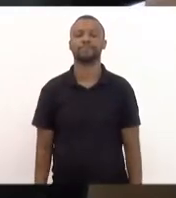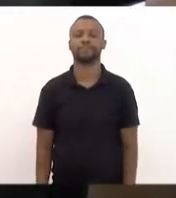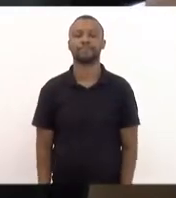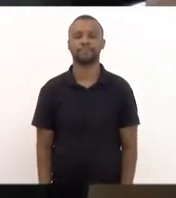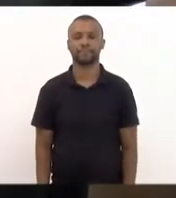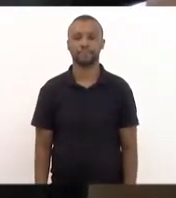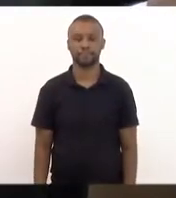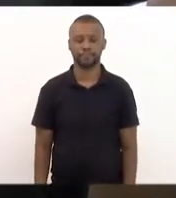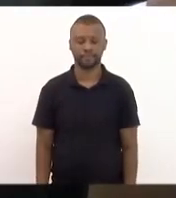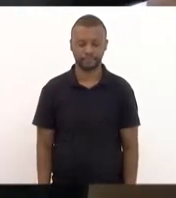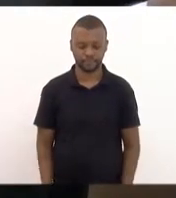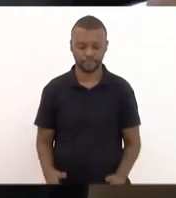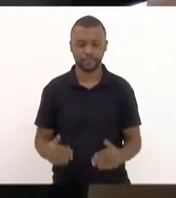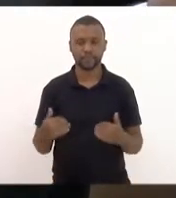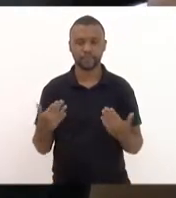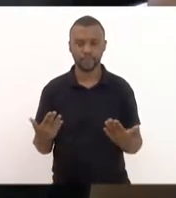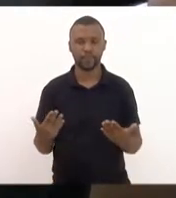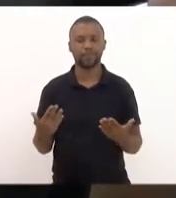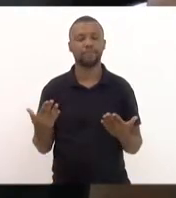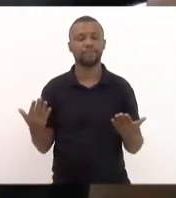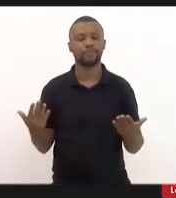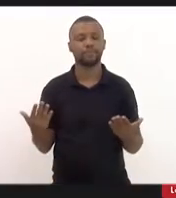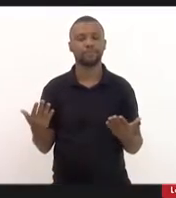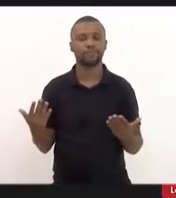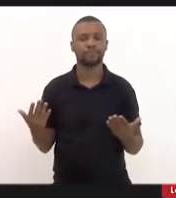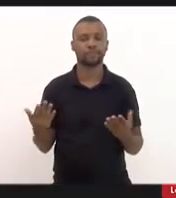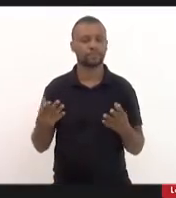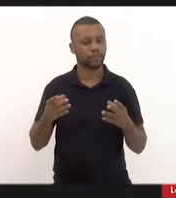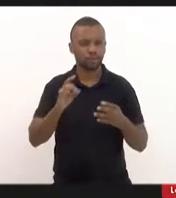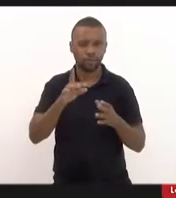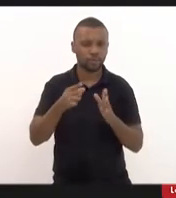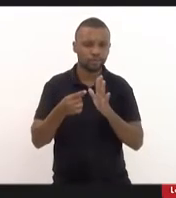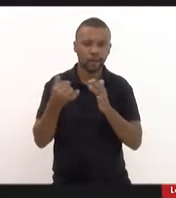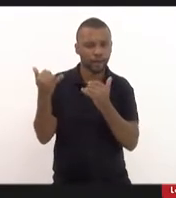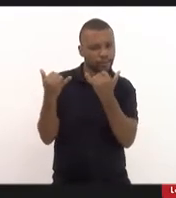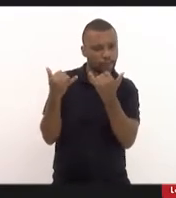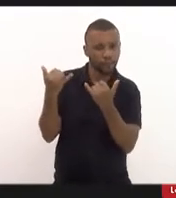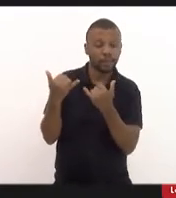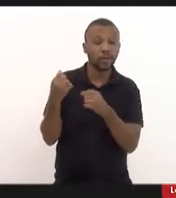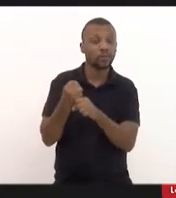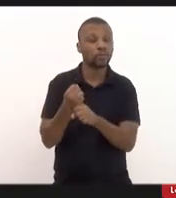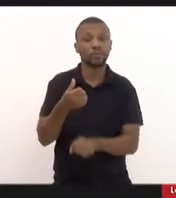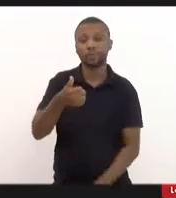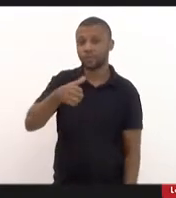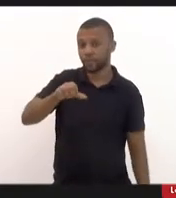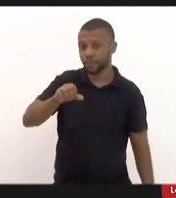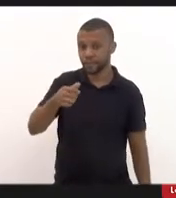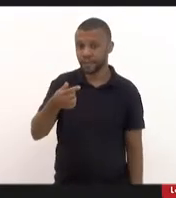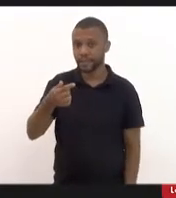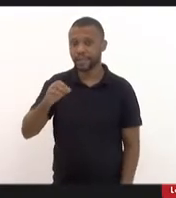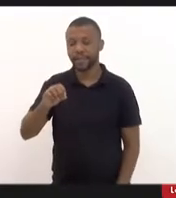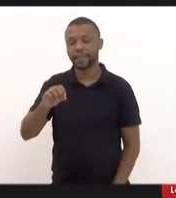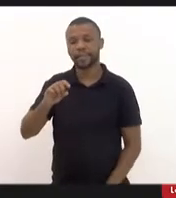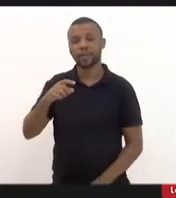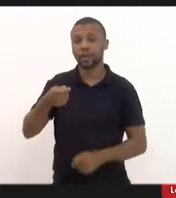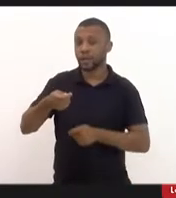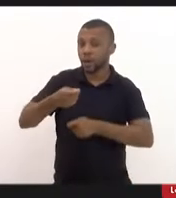com o meu cronômetro. Vamos lá. Bom, isso aí é só um dado mostrar que desde os anos 70 nós somos a economia que menos cresce. Pode ir,